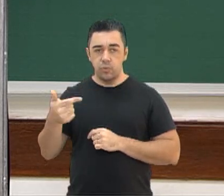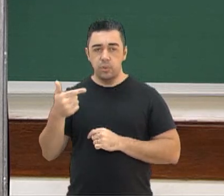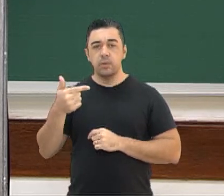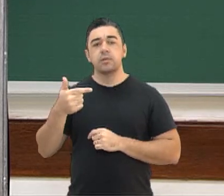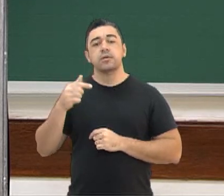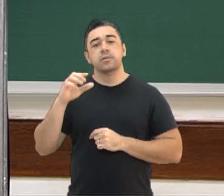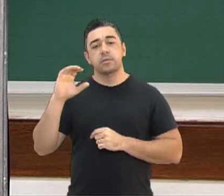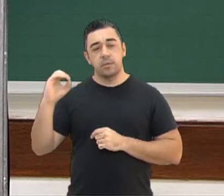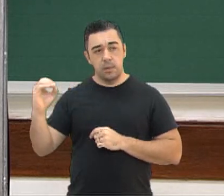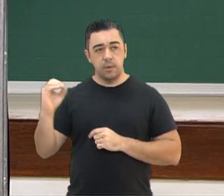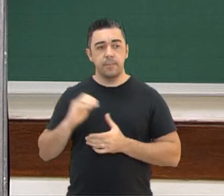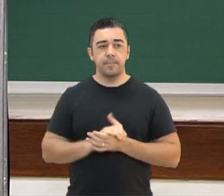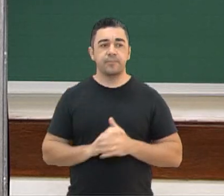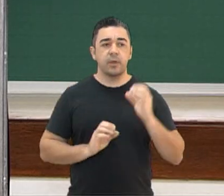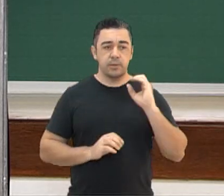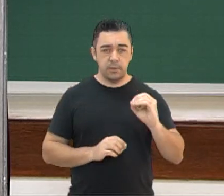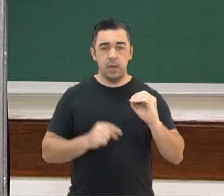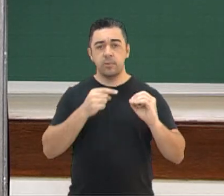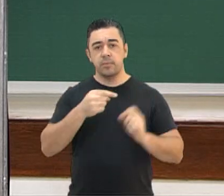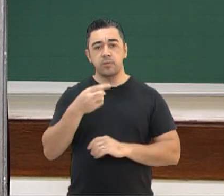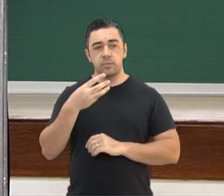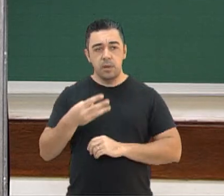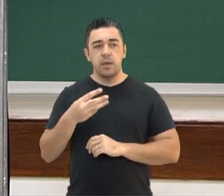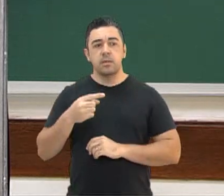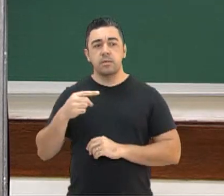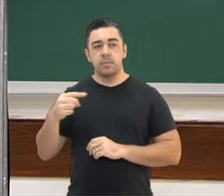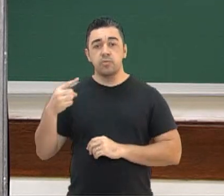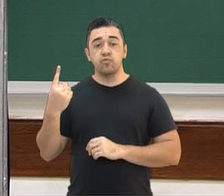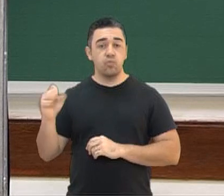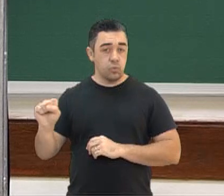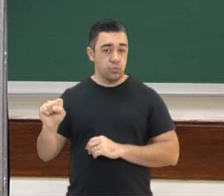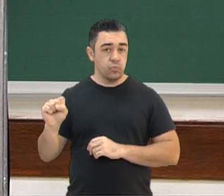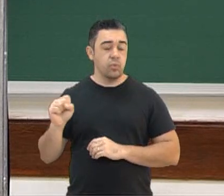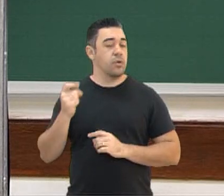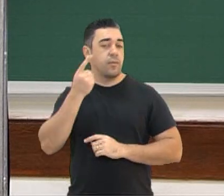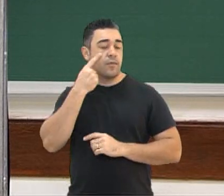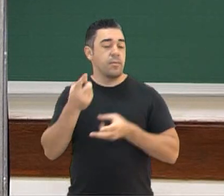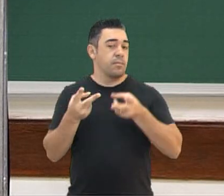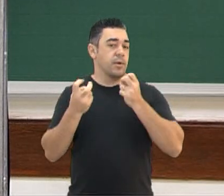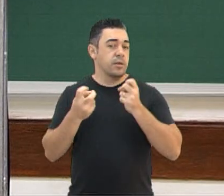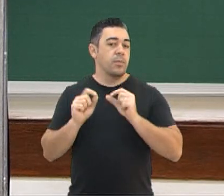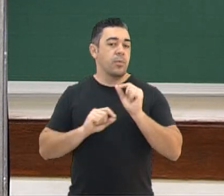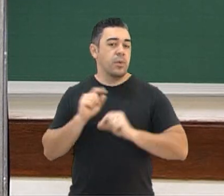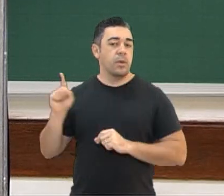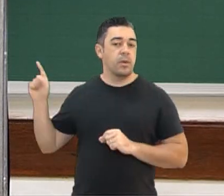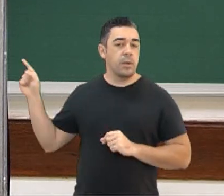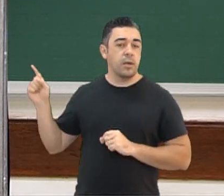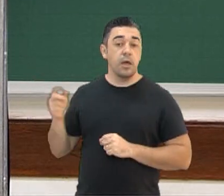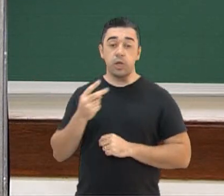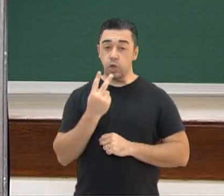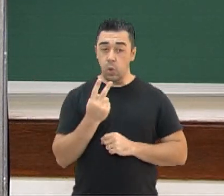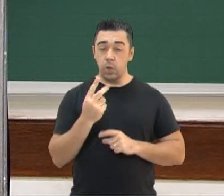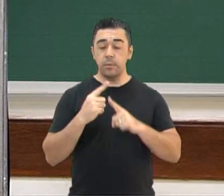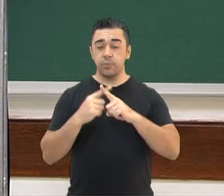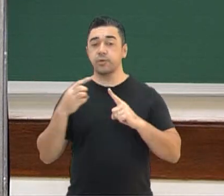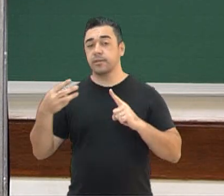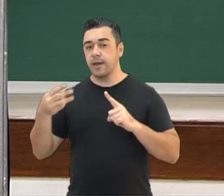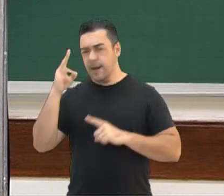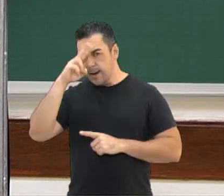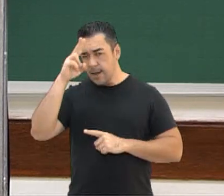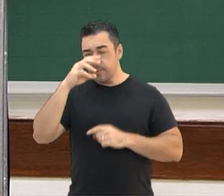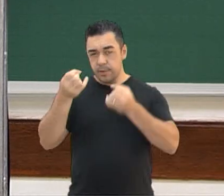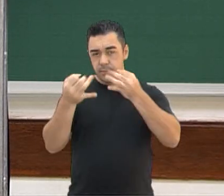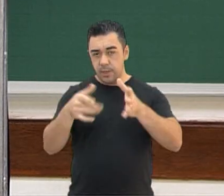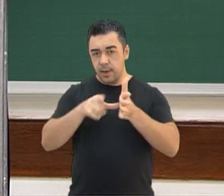0, 0, menos 3 e 18. E percebam que o resultado dela é uma matriz de ordem 2 por 3. Lembra que a